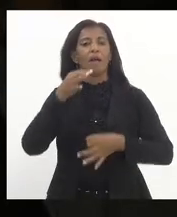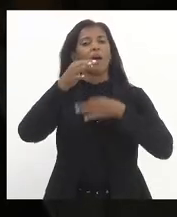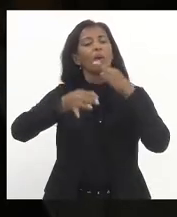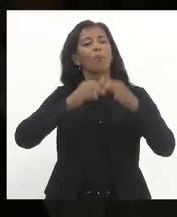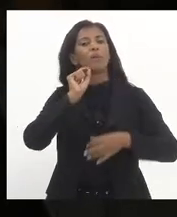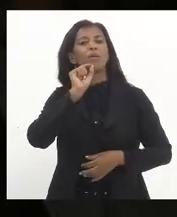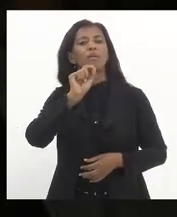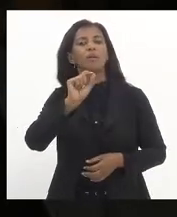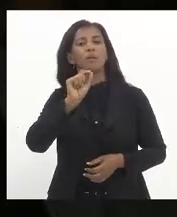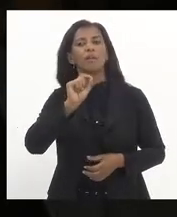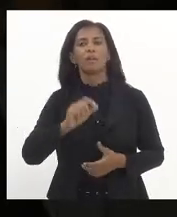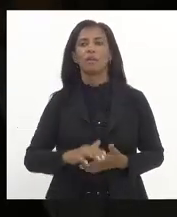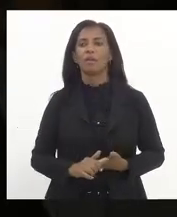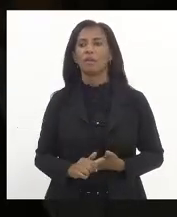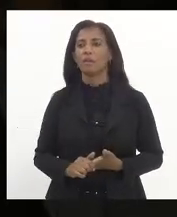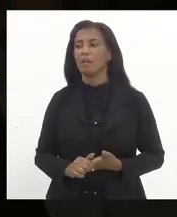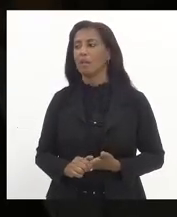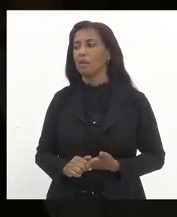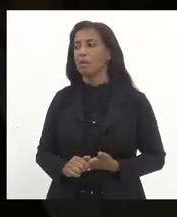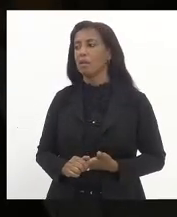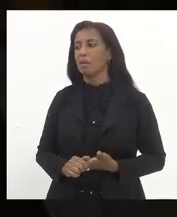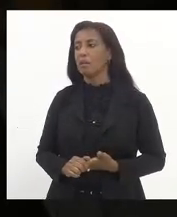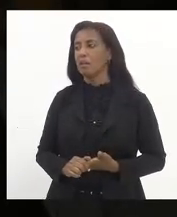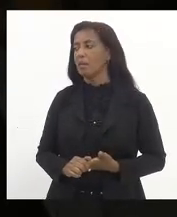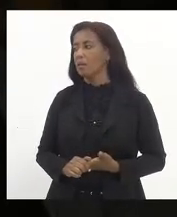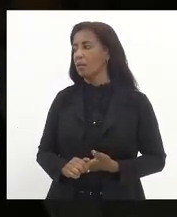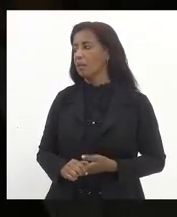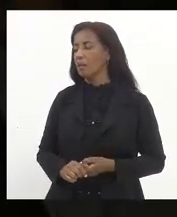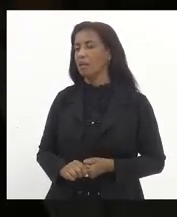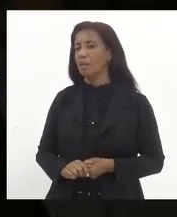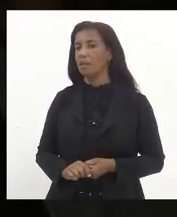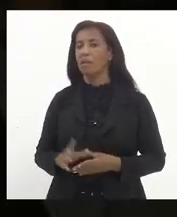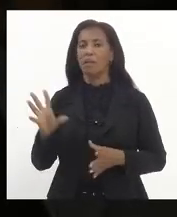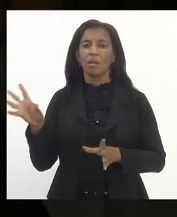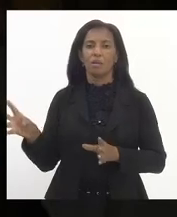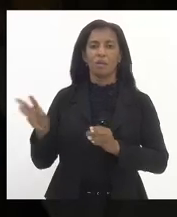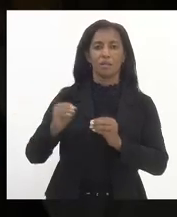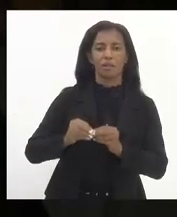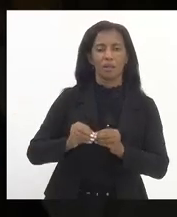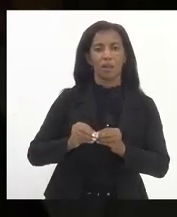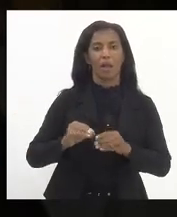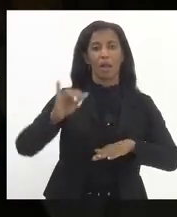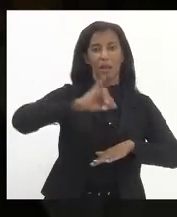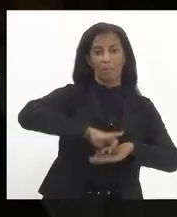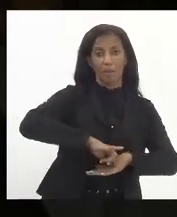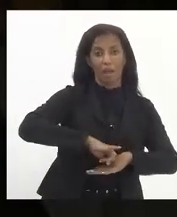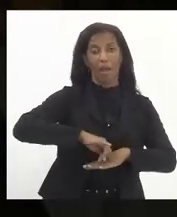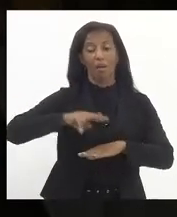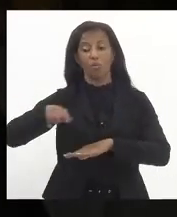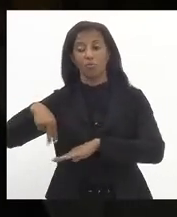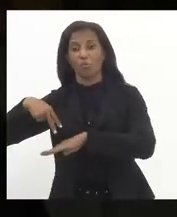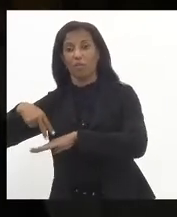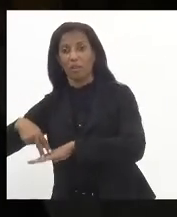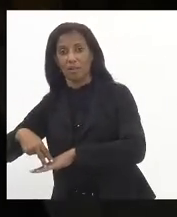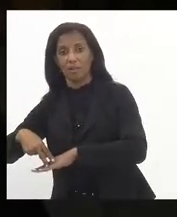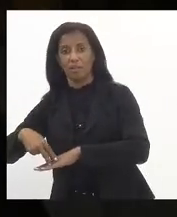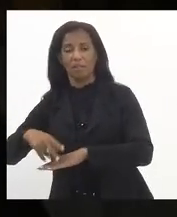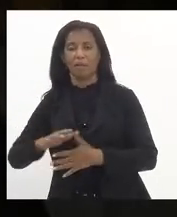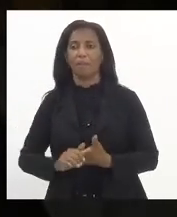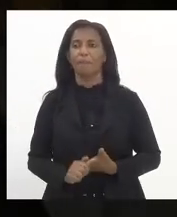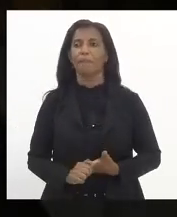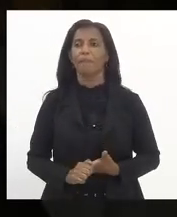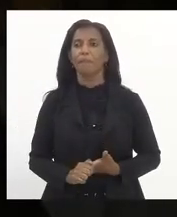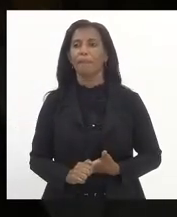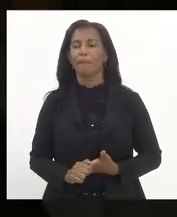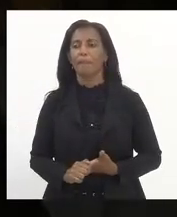que integrar o Estado, temos que segregar a capital e fortalecer. Esse é um debate complexo. Mas eu estou dizendo o seguinte, é